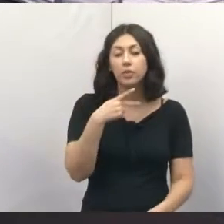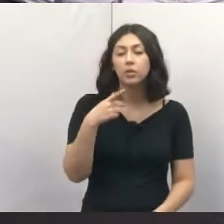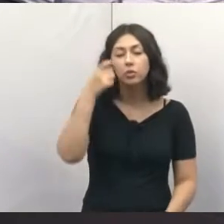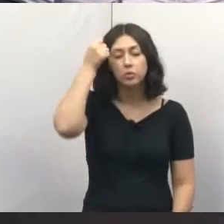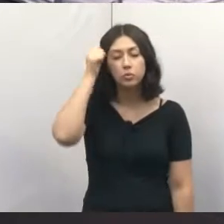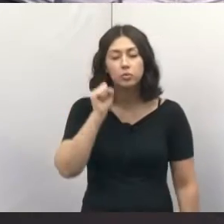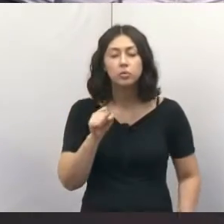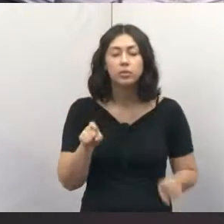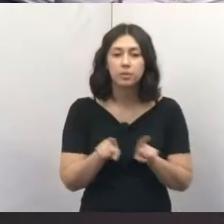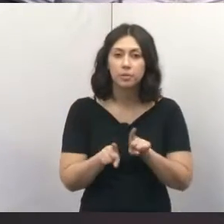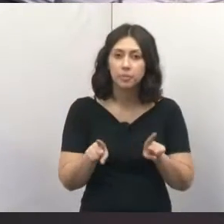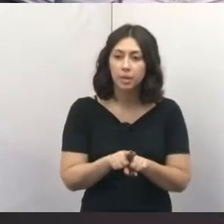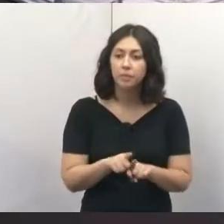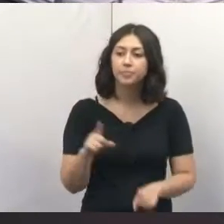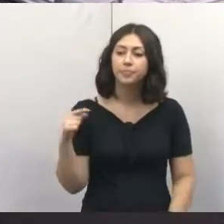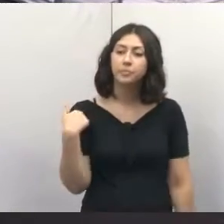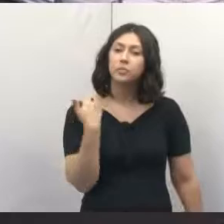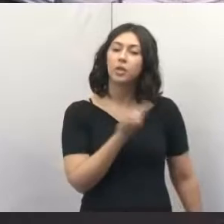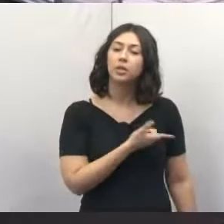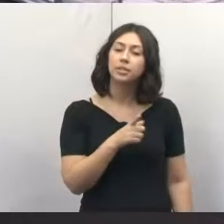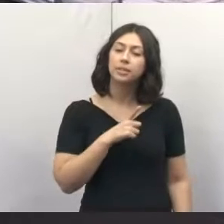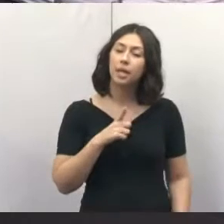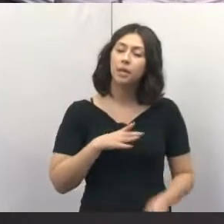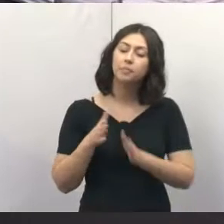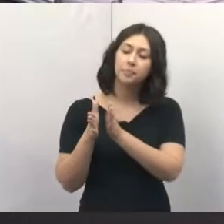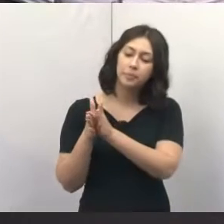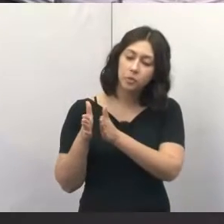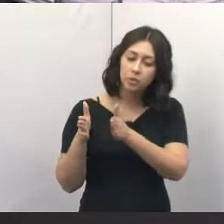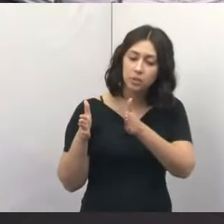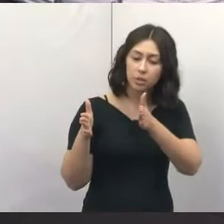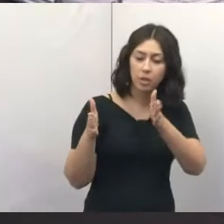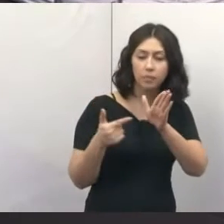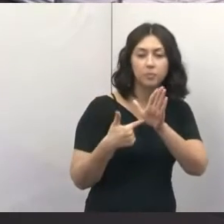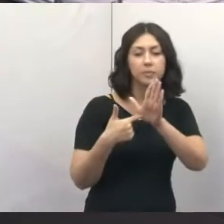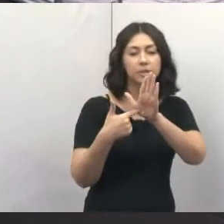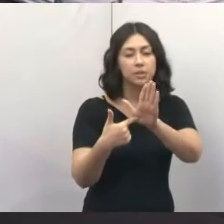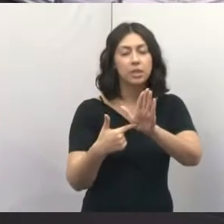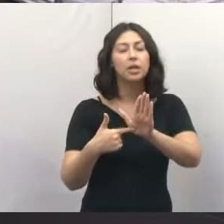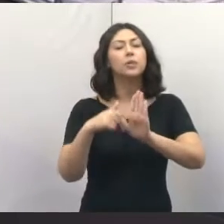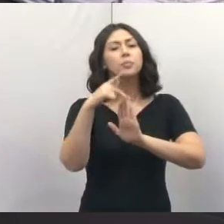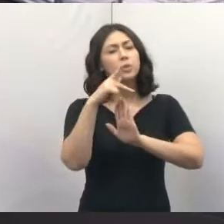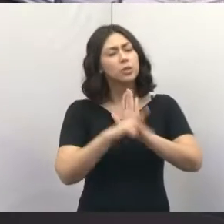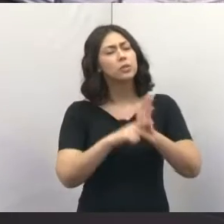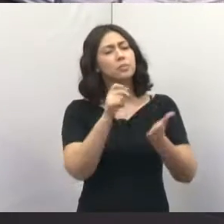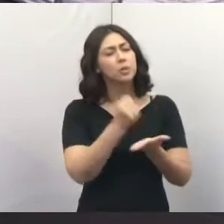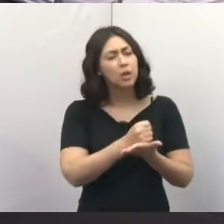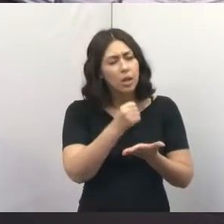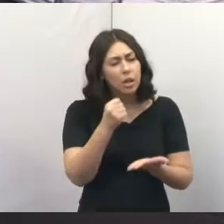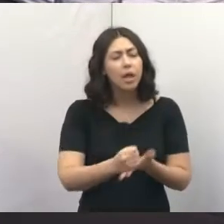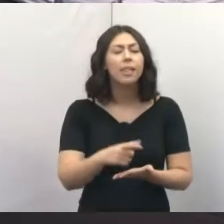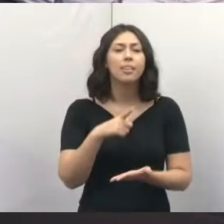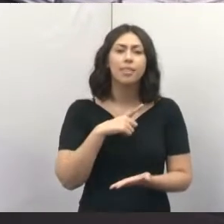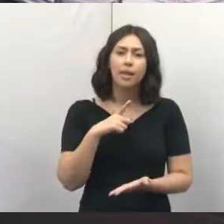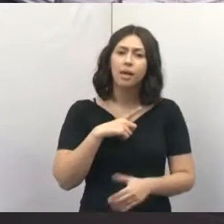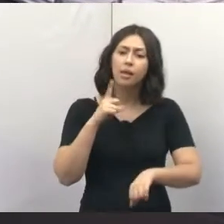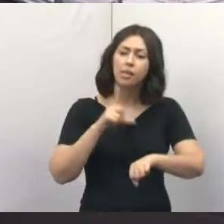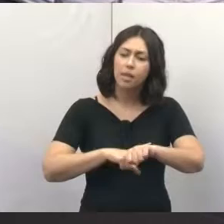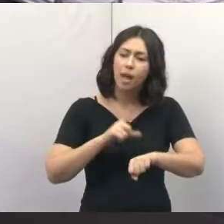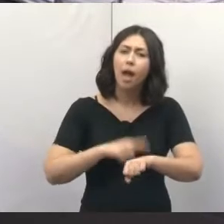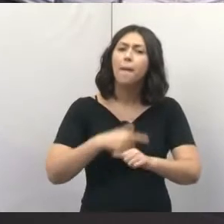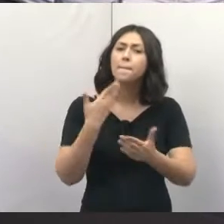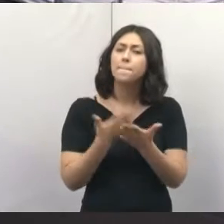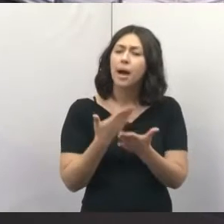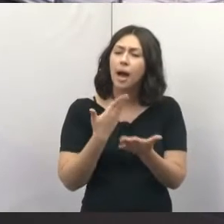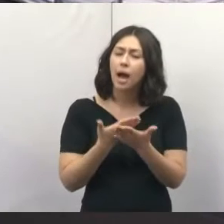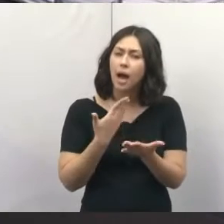Sônia falou, nós temos um tempo nessa casa para ser apresentado, o projeto é protocolado, nós temos tempo para estudar